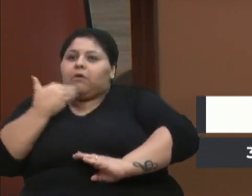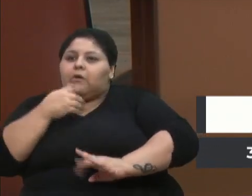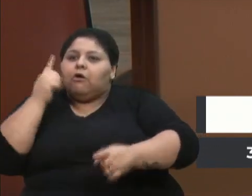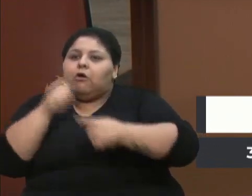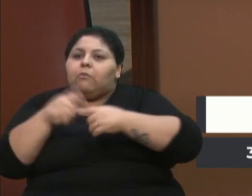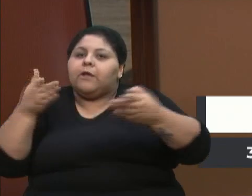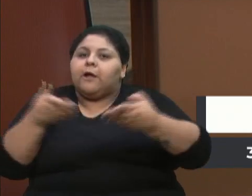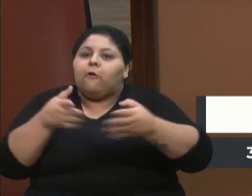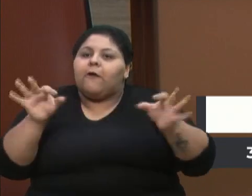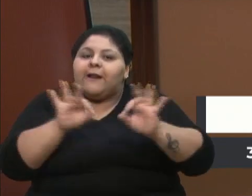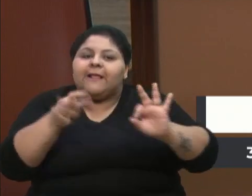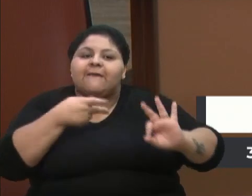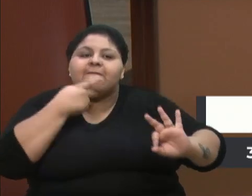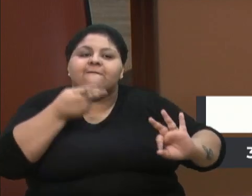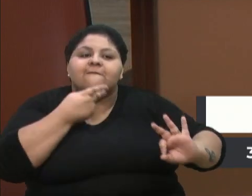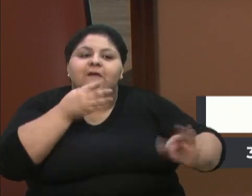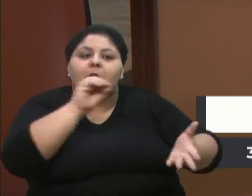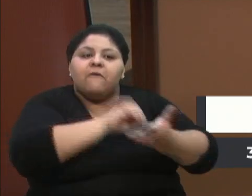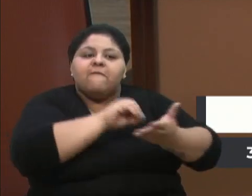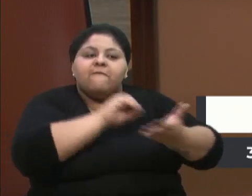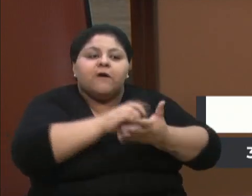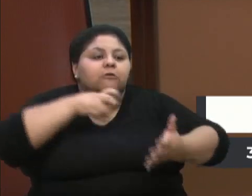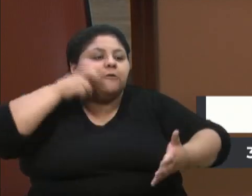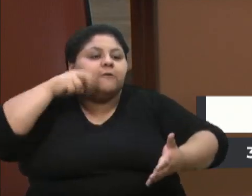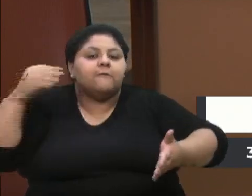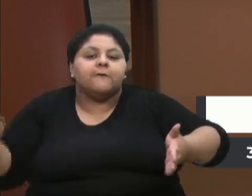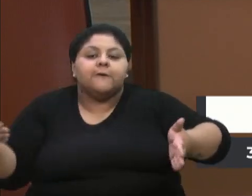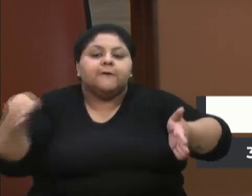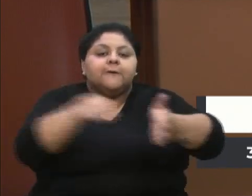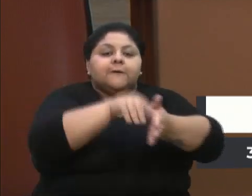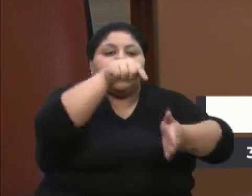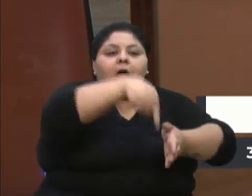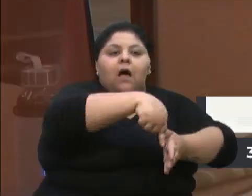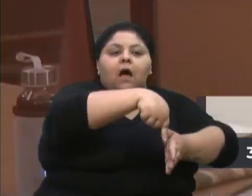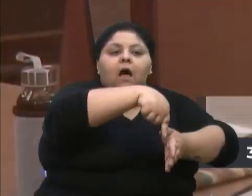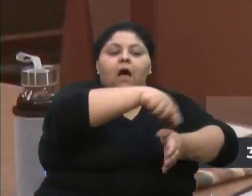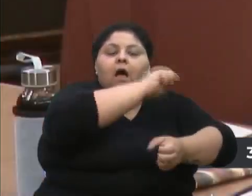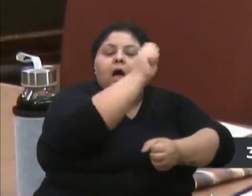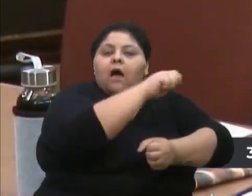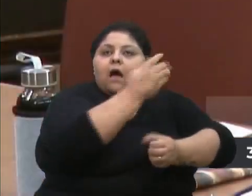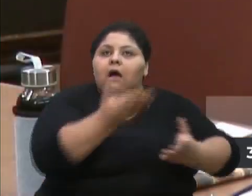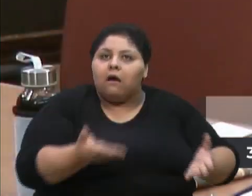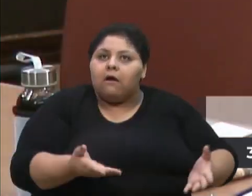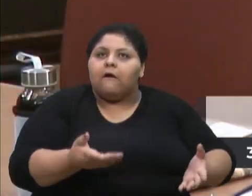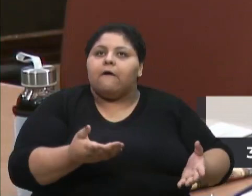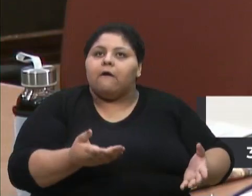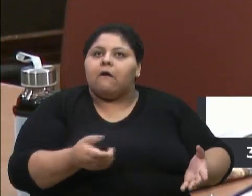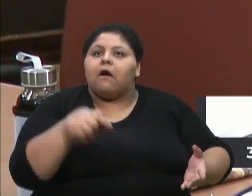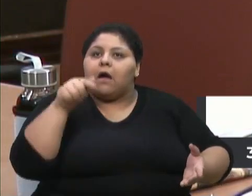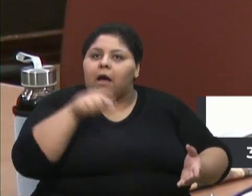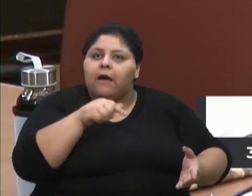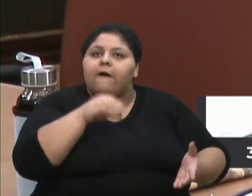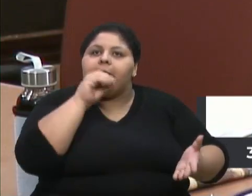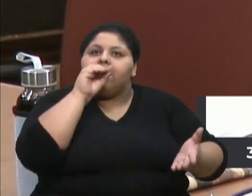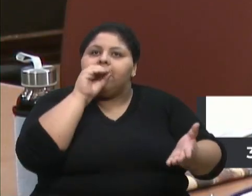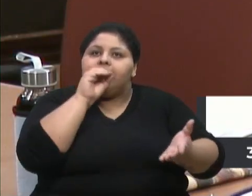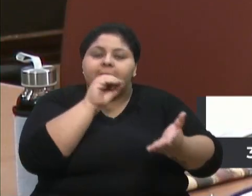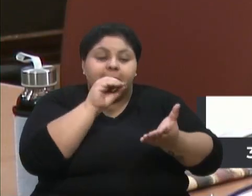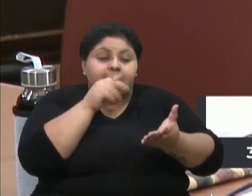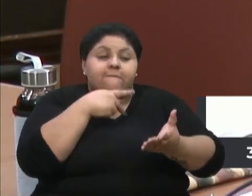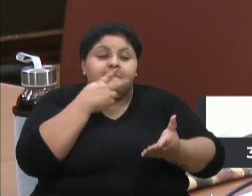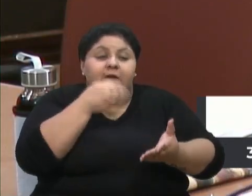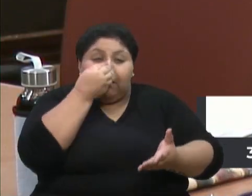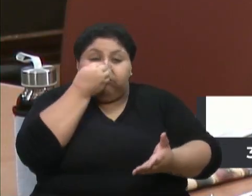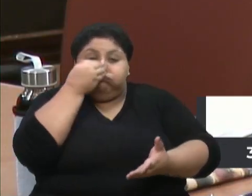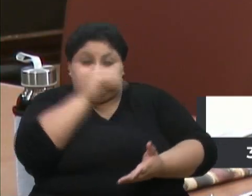o presidente da República não ter vindo ao Rio Grande do Sul? Então, fica aqui também a minha fala de repúdio a essa ação,